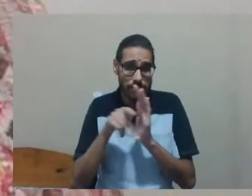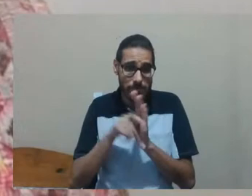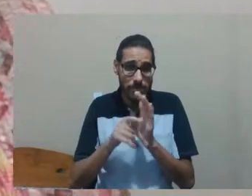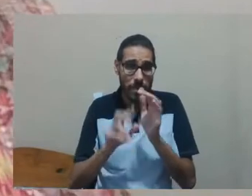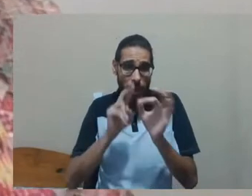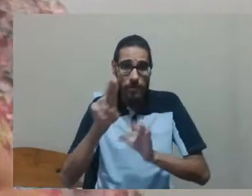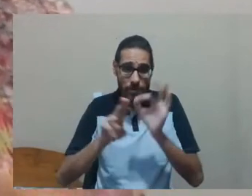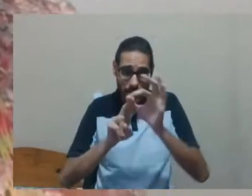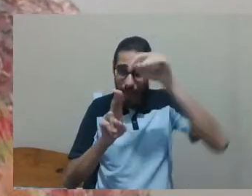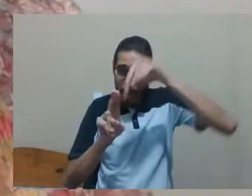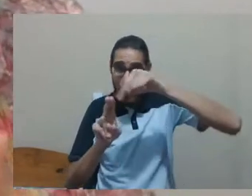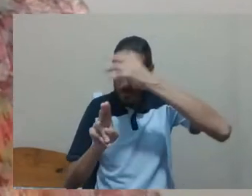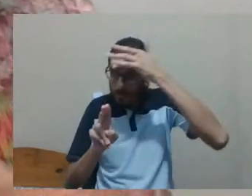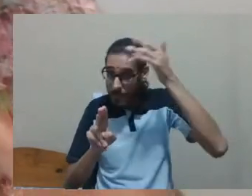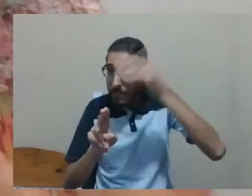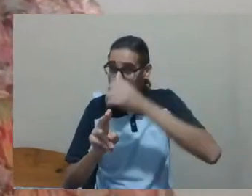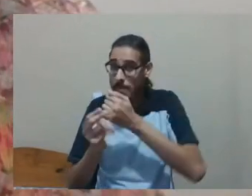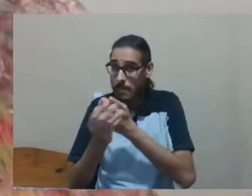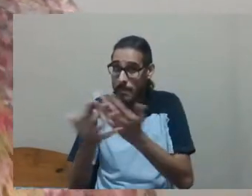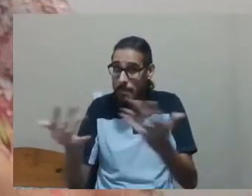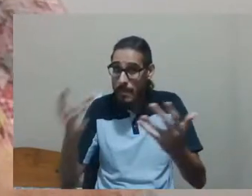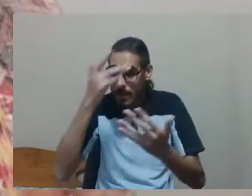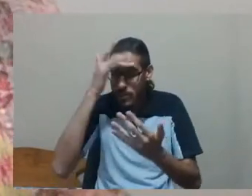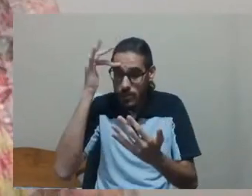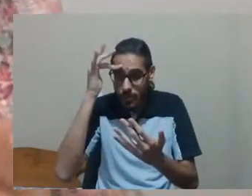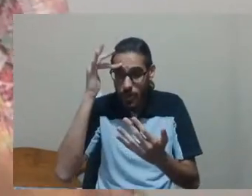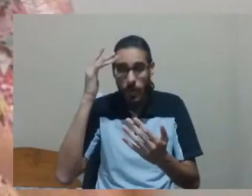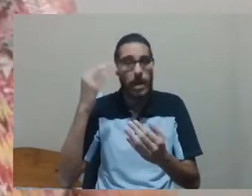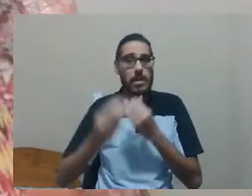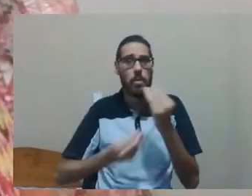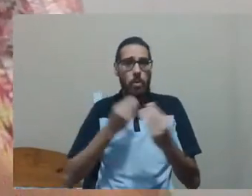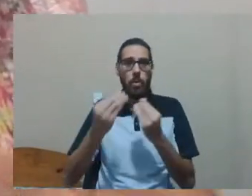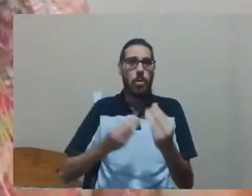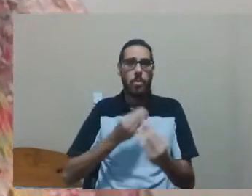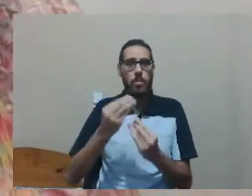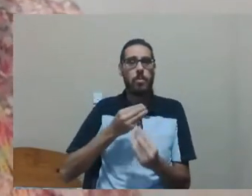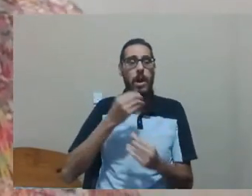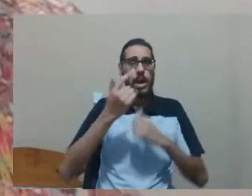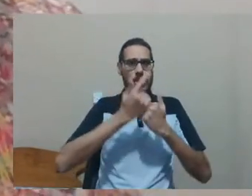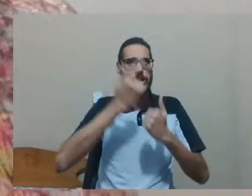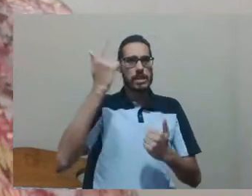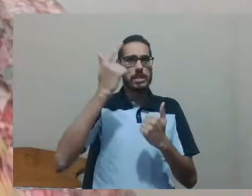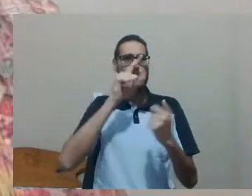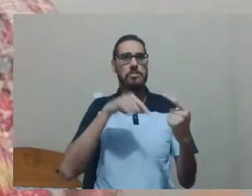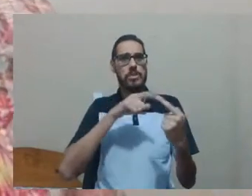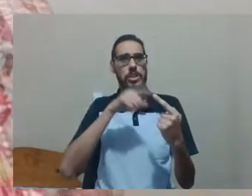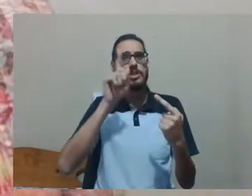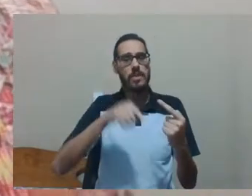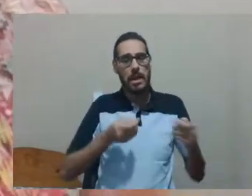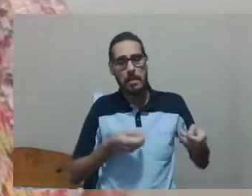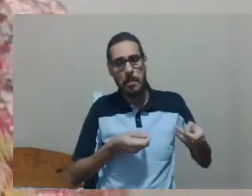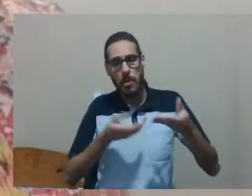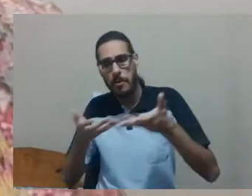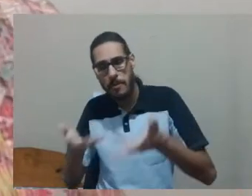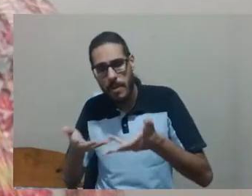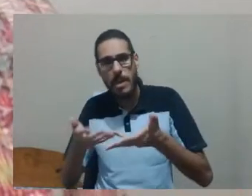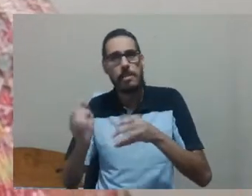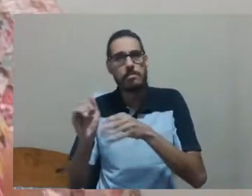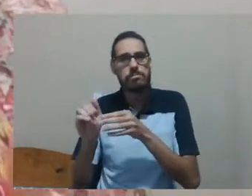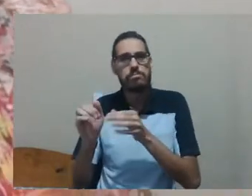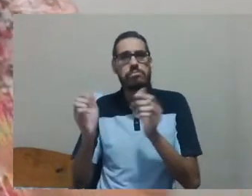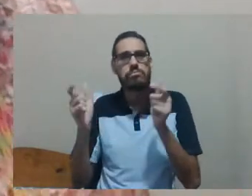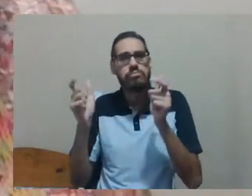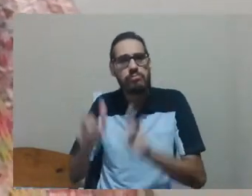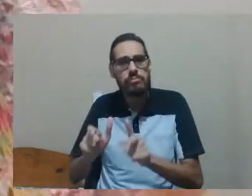gestão é prover de infraestrutura para que essas pessoas possam se desenvolver de forma adequada,